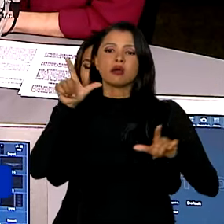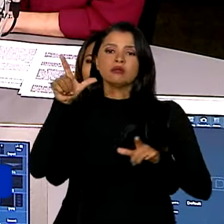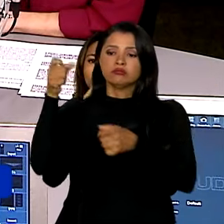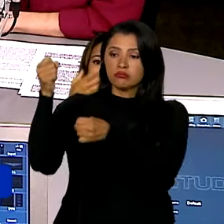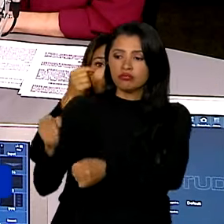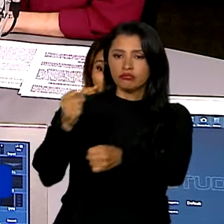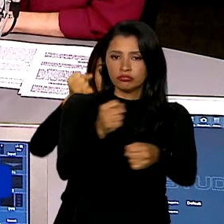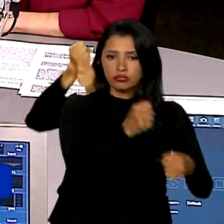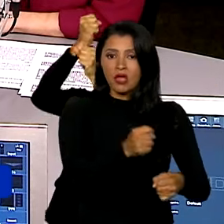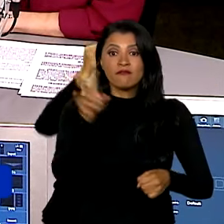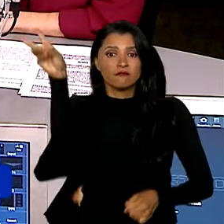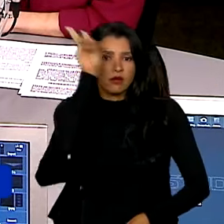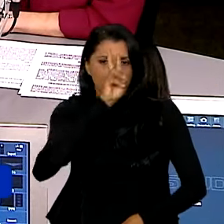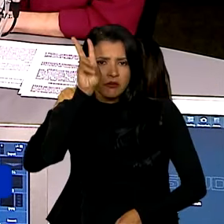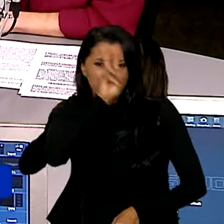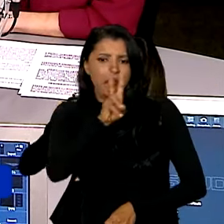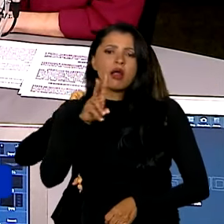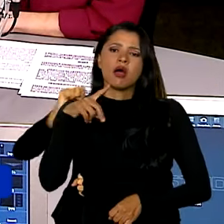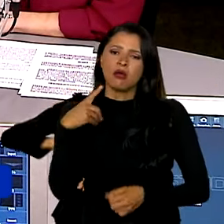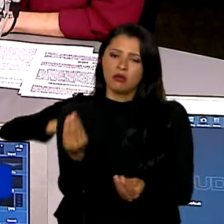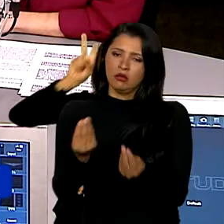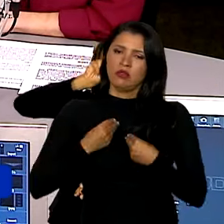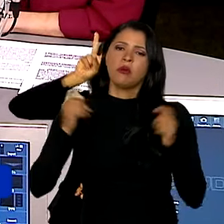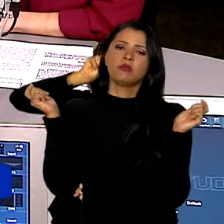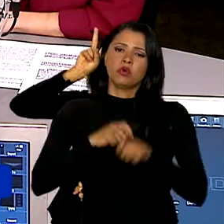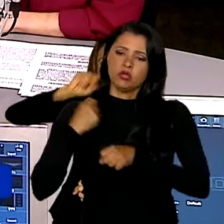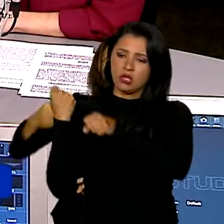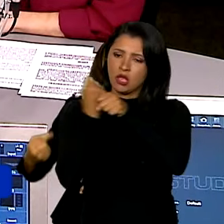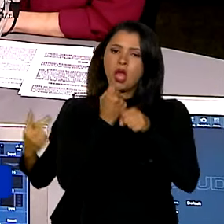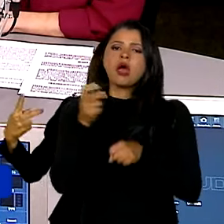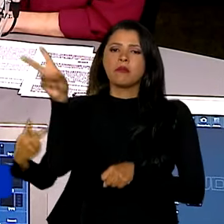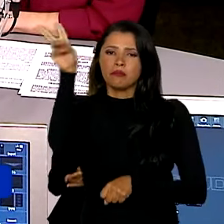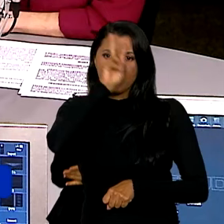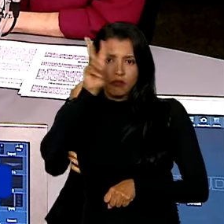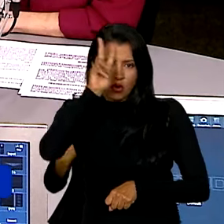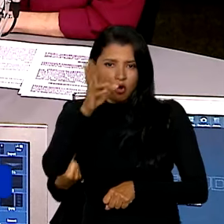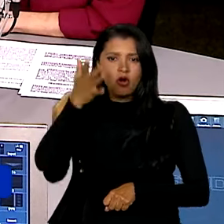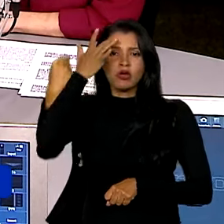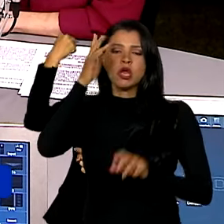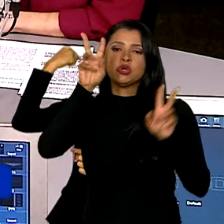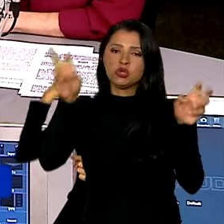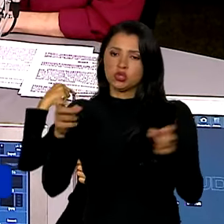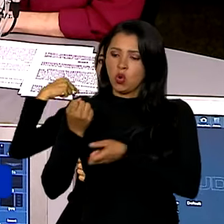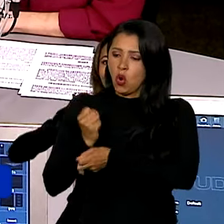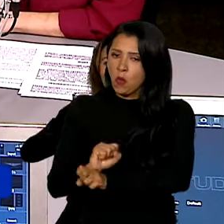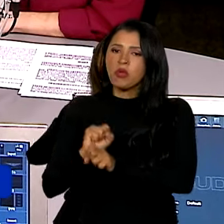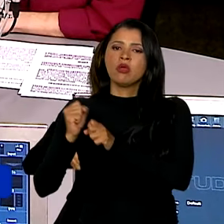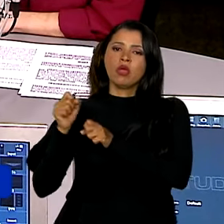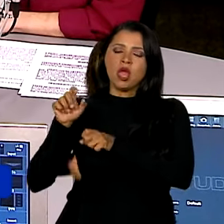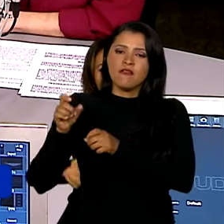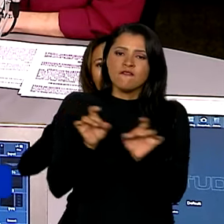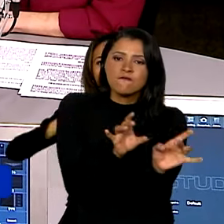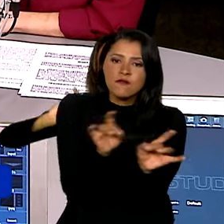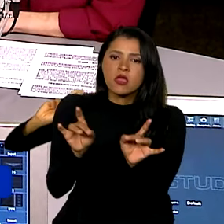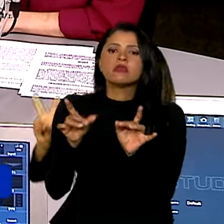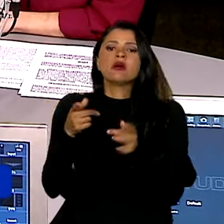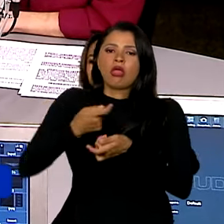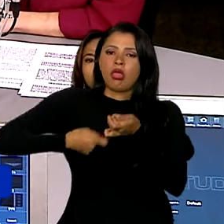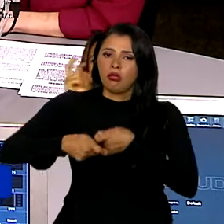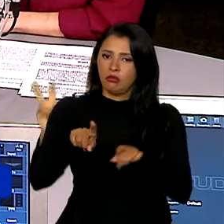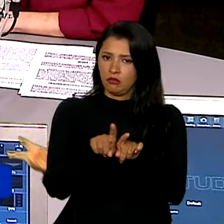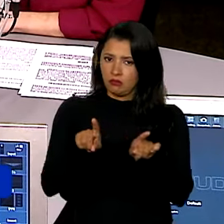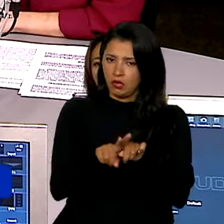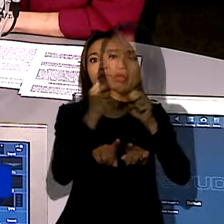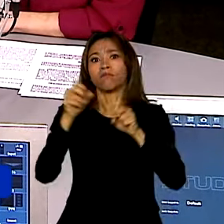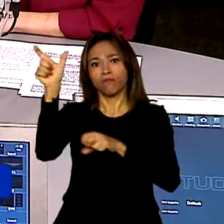relembrar e que vão nos permitir a reconstrução da memória sobre a escravidão e o tráfico no Brasil. Para além disso, o Ministério